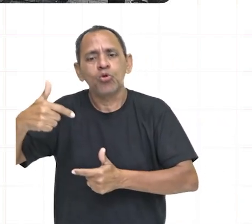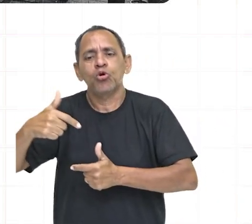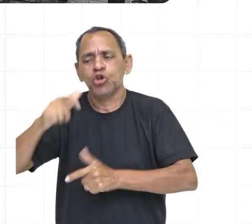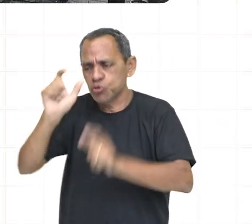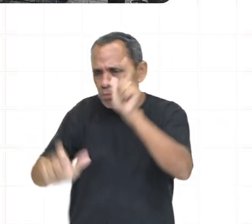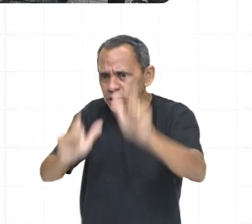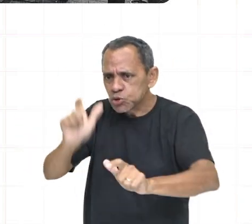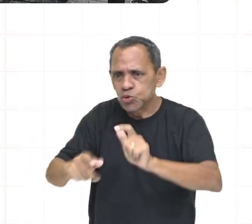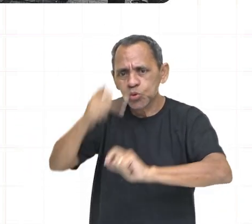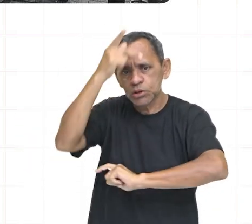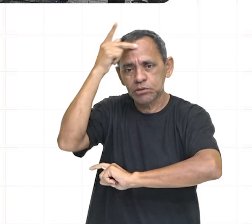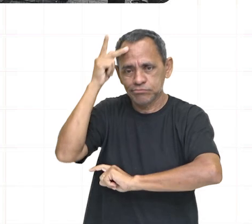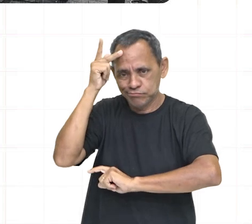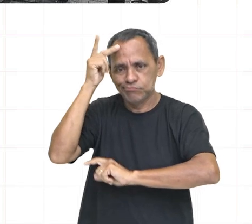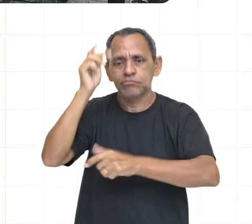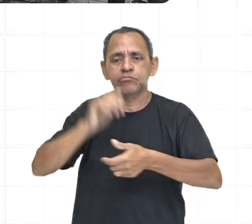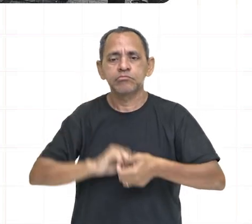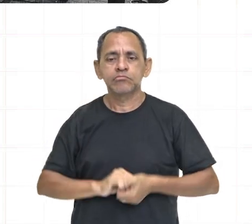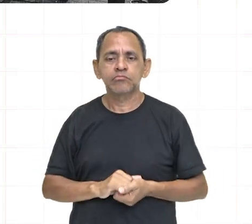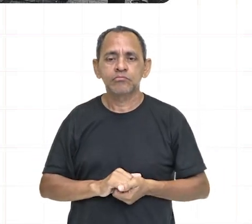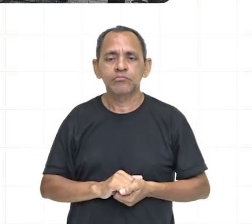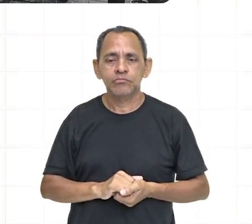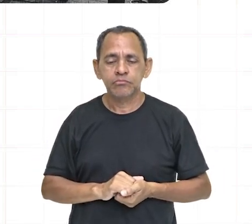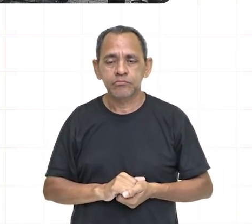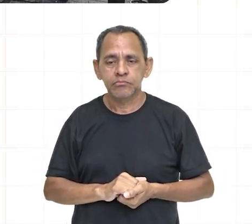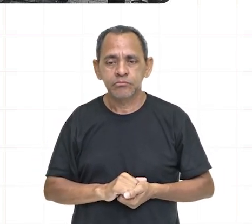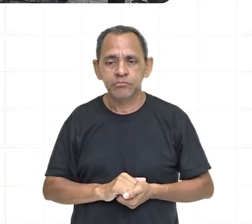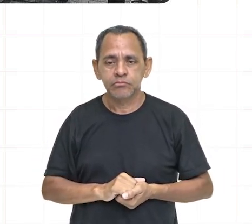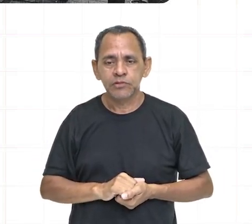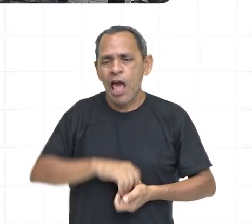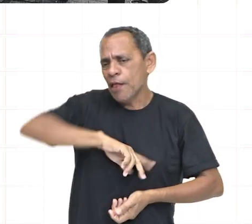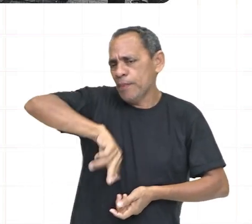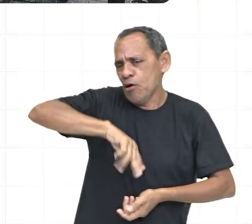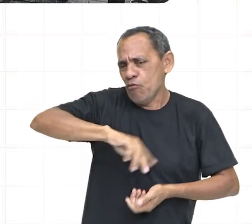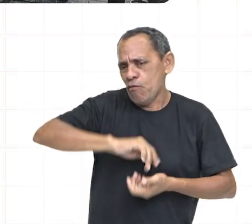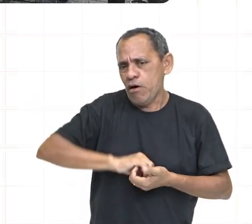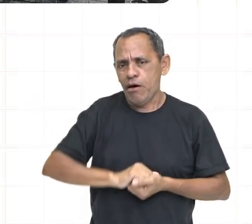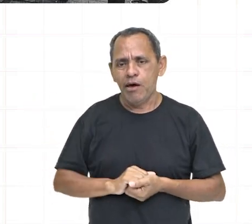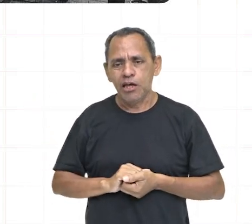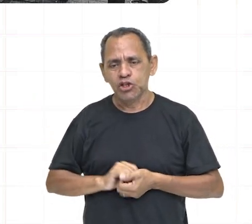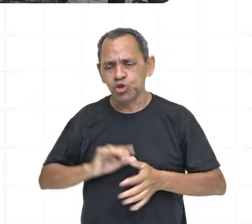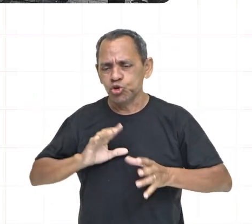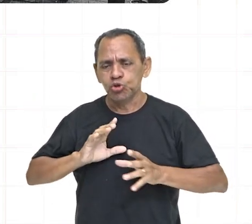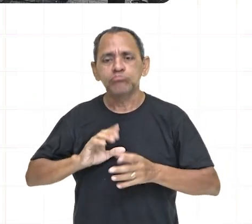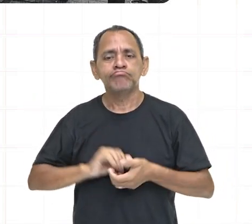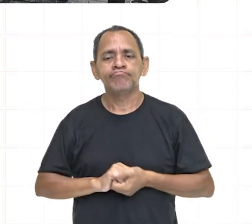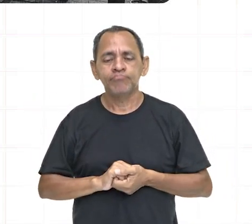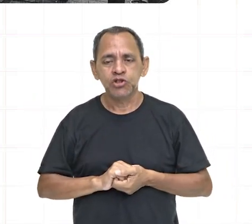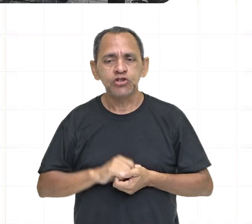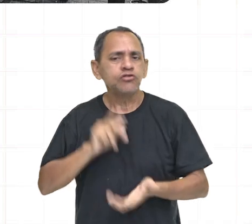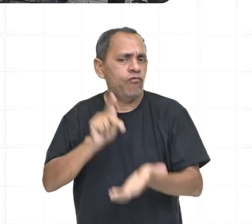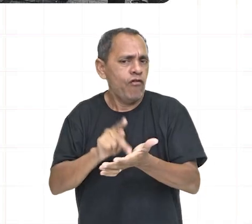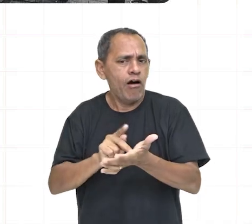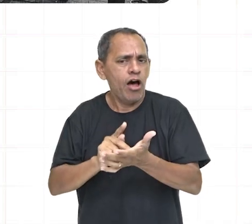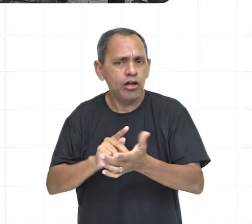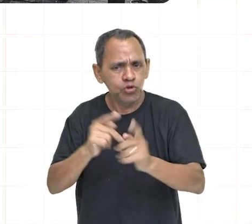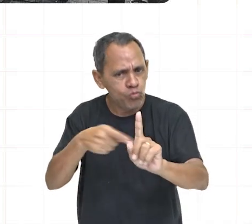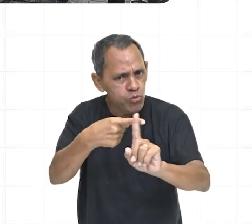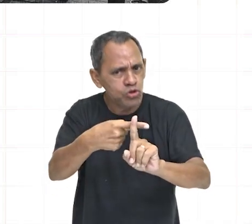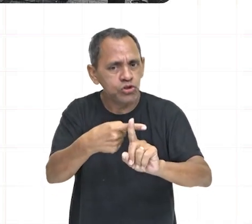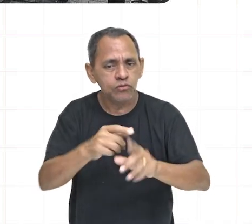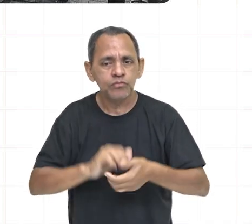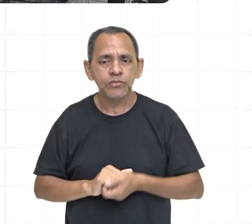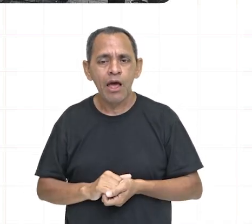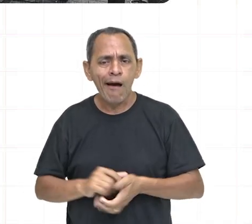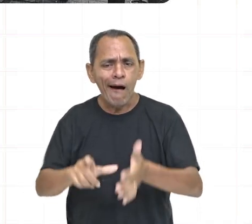dizendo que isso seja um fator totalmente positivo. Mas vamos adiante aqui, eu gostaria de mostrar para vocês, com um recurso